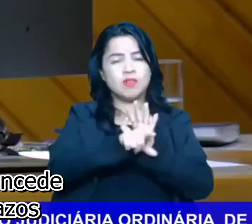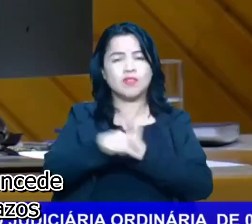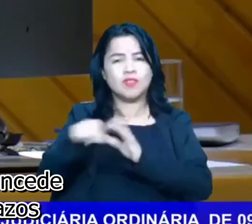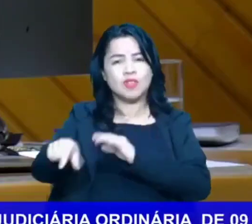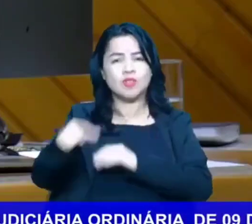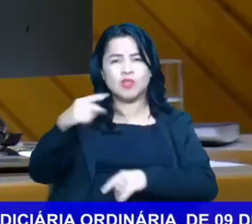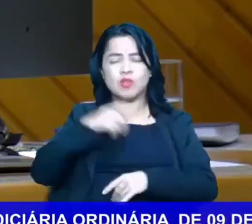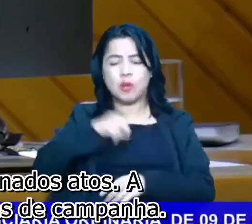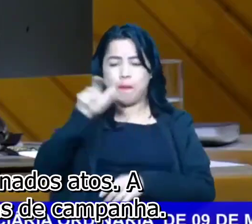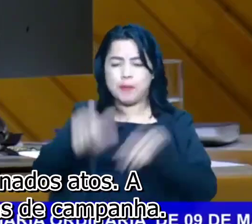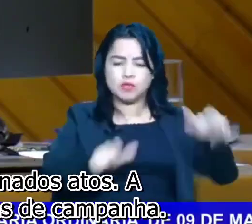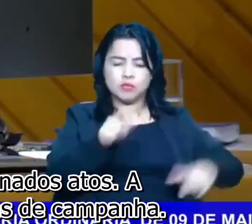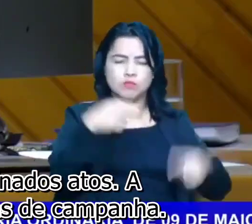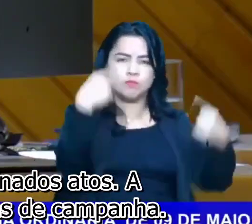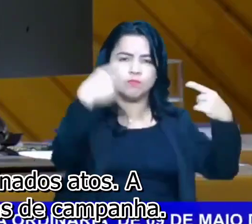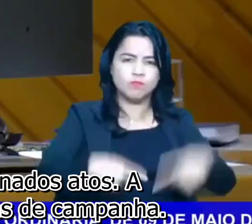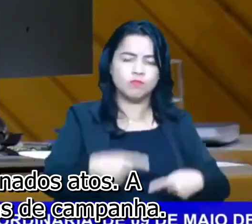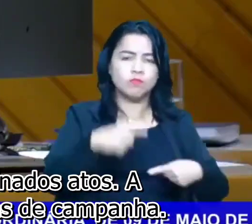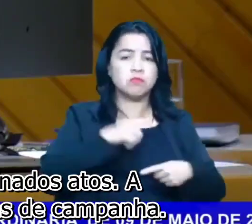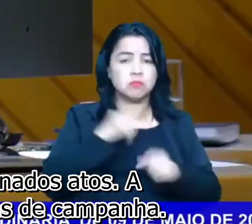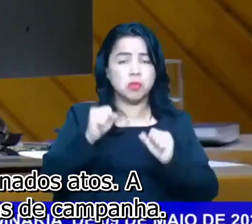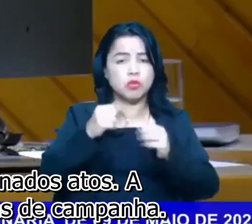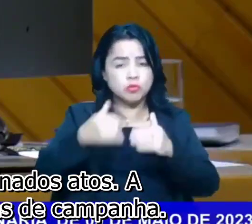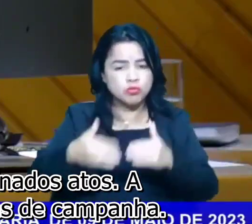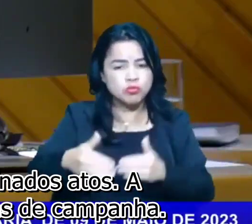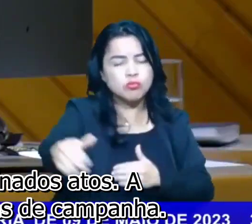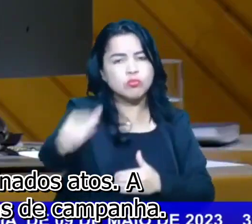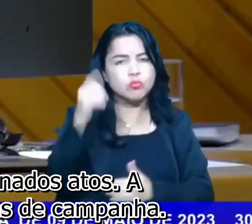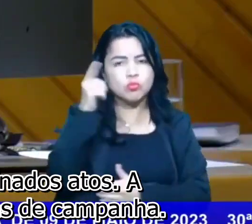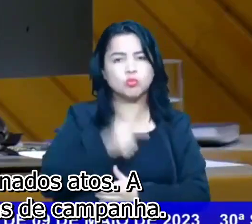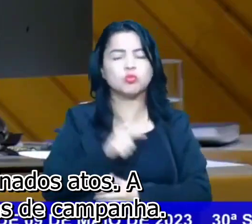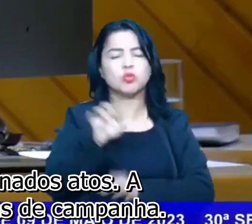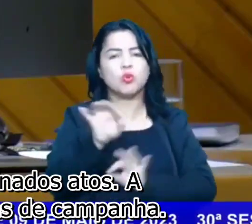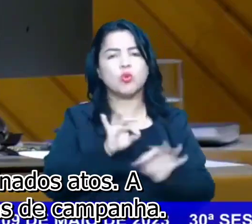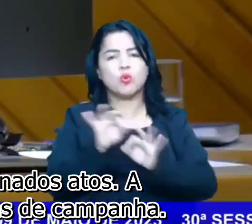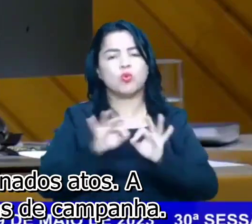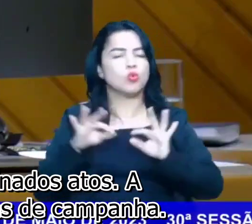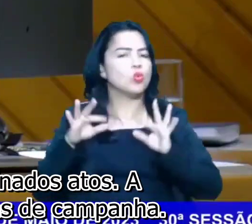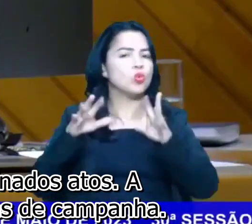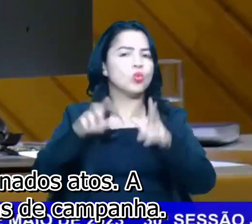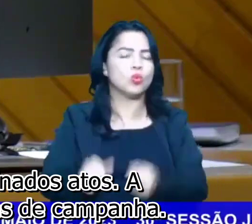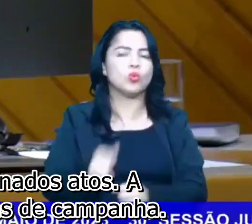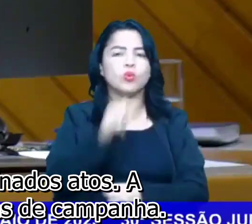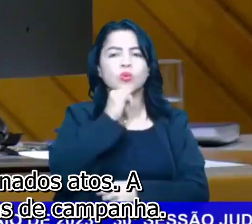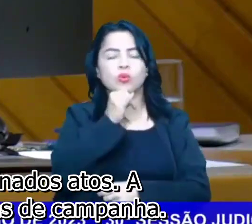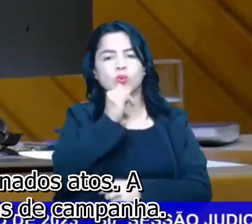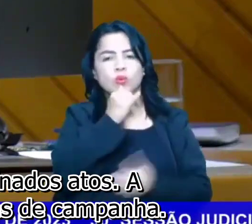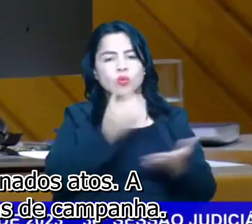eleitoral prazos que ultrapassam a data da eleição para conceder determinados atos, a exemplo da